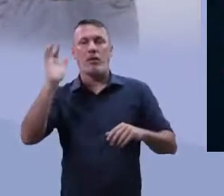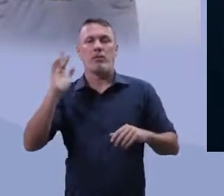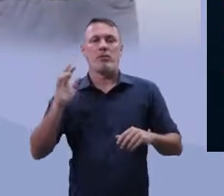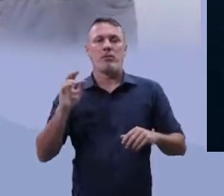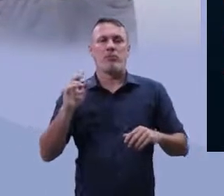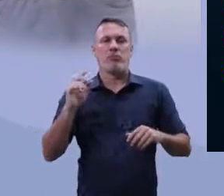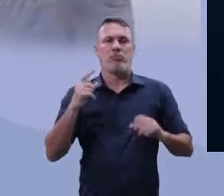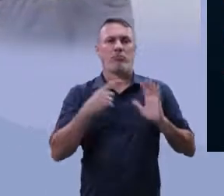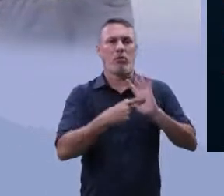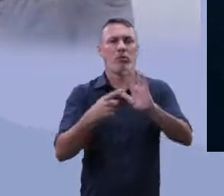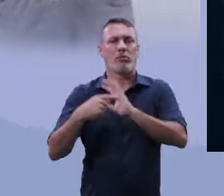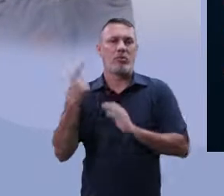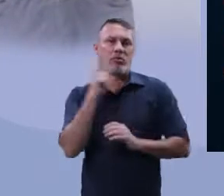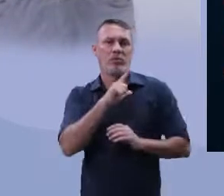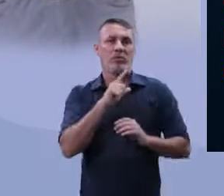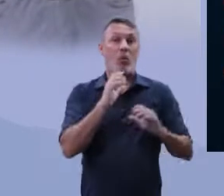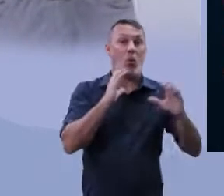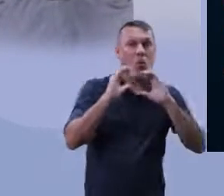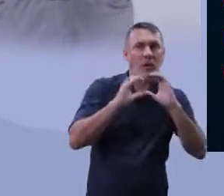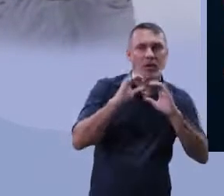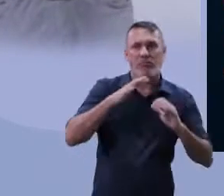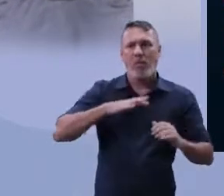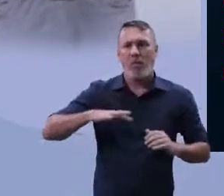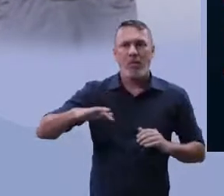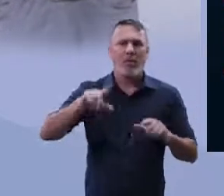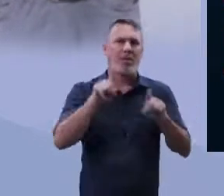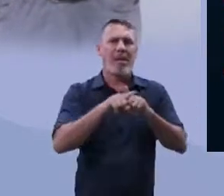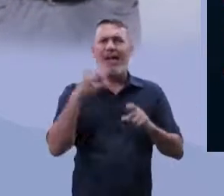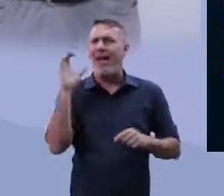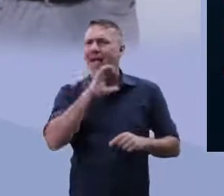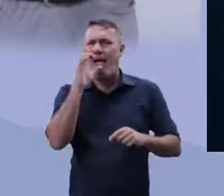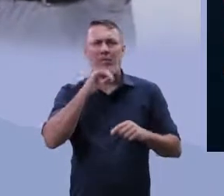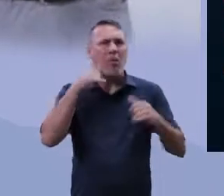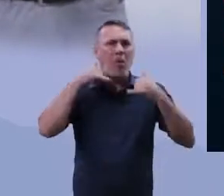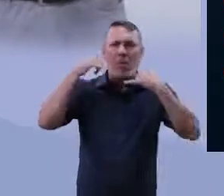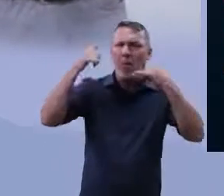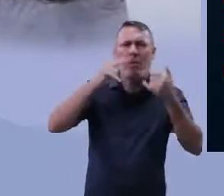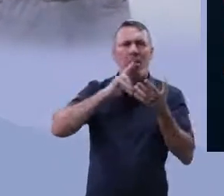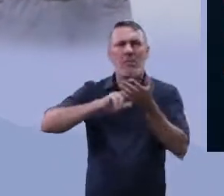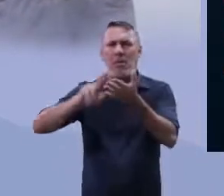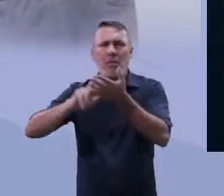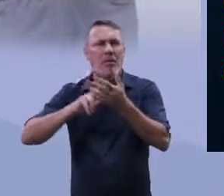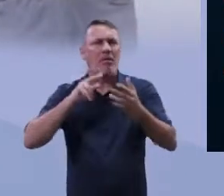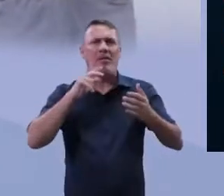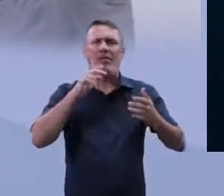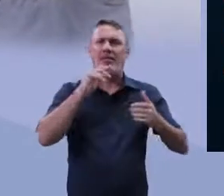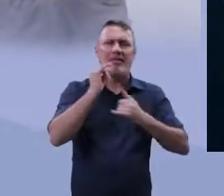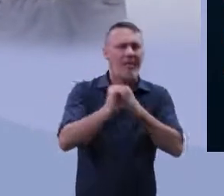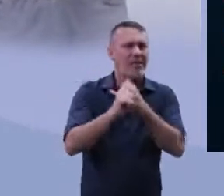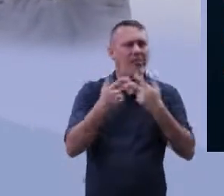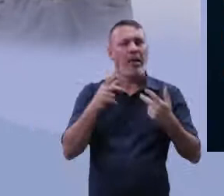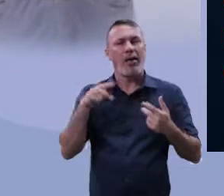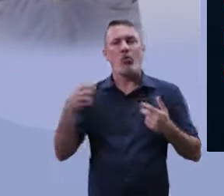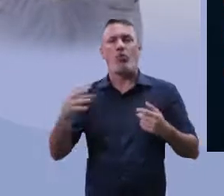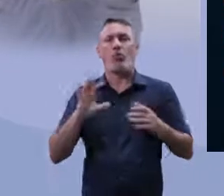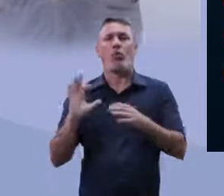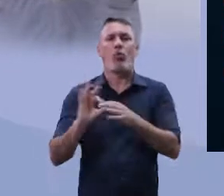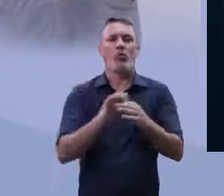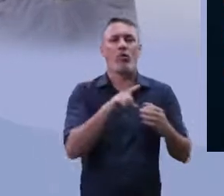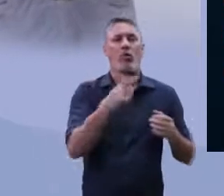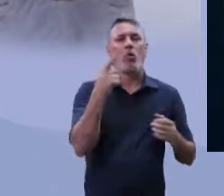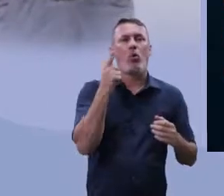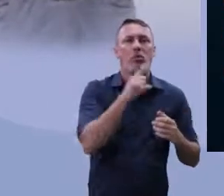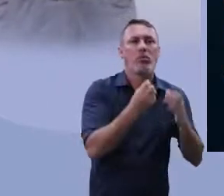mais representativas, né? Os meios de comunicação se tornam muito mais rápidos, e aí com isso, né, todo um